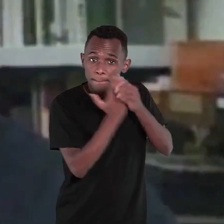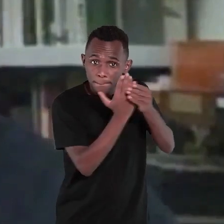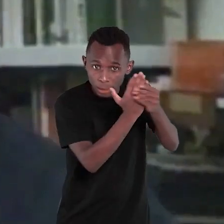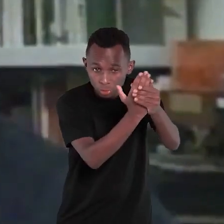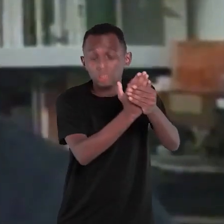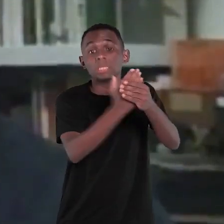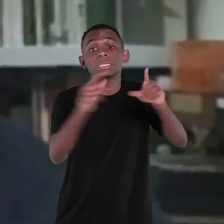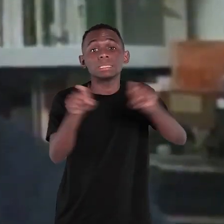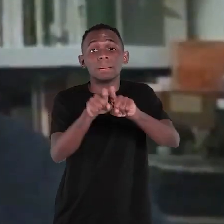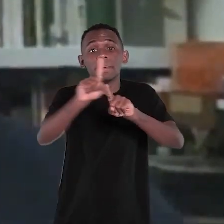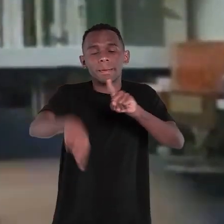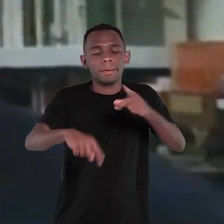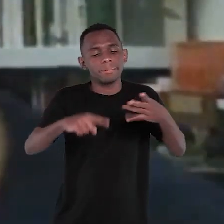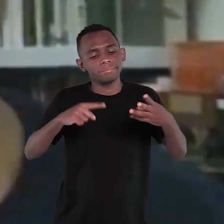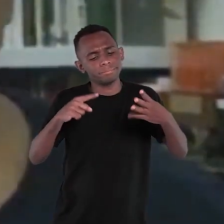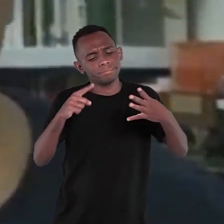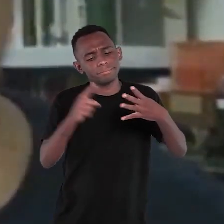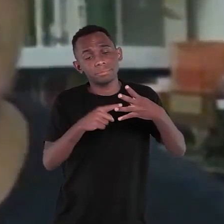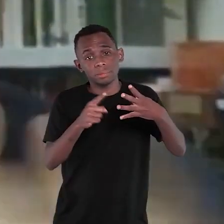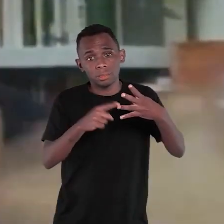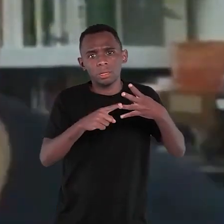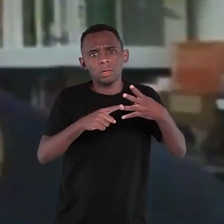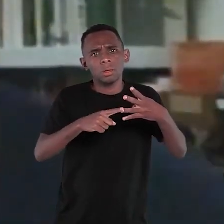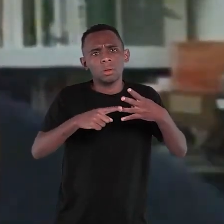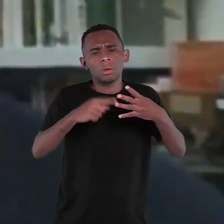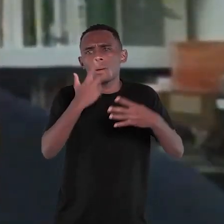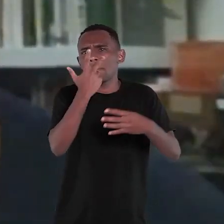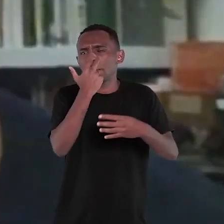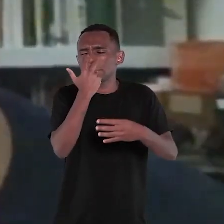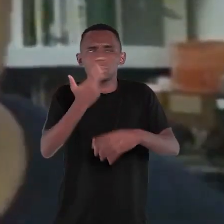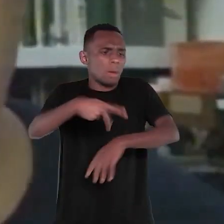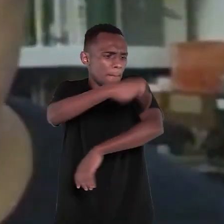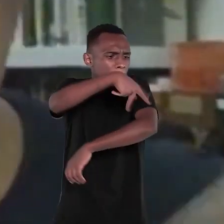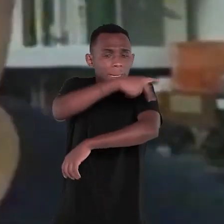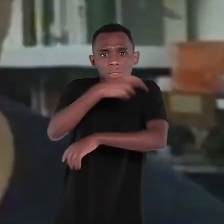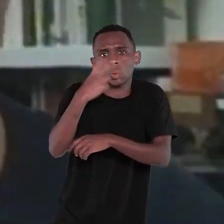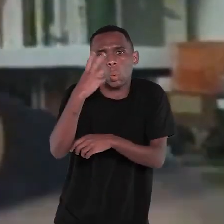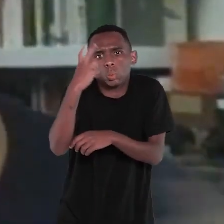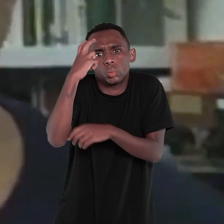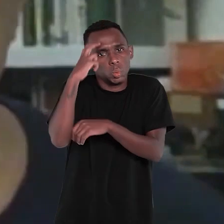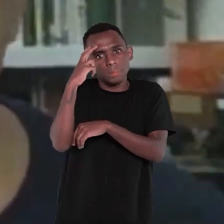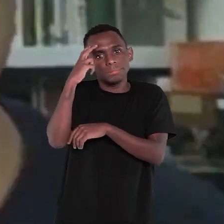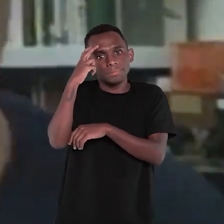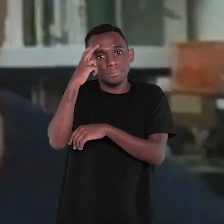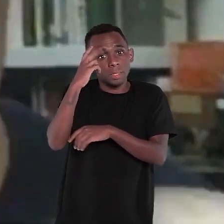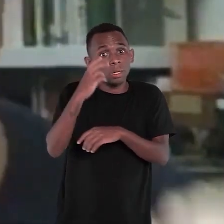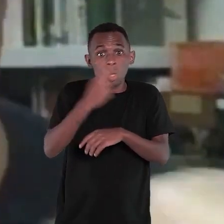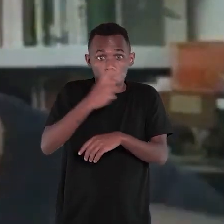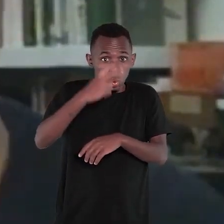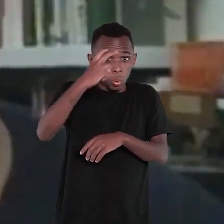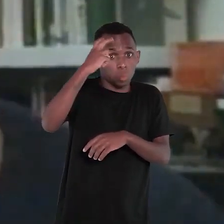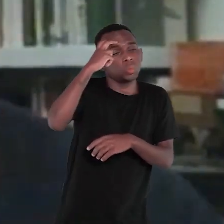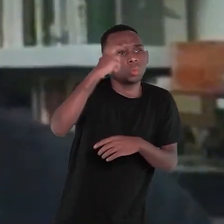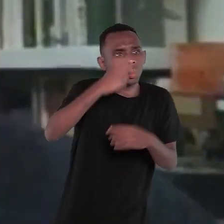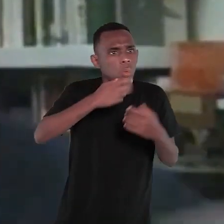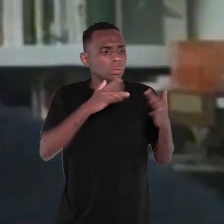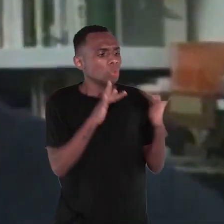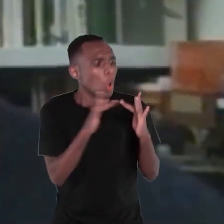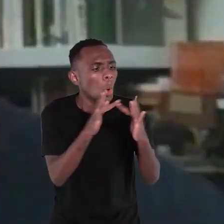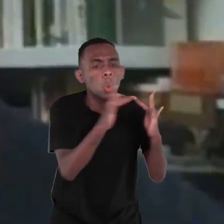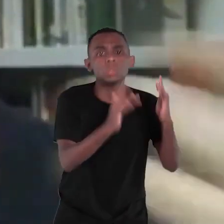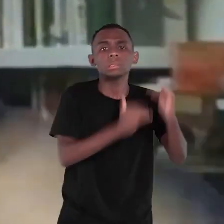Biblioteca é também, em terceiro lugar, um ponto de uma praça cultural, um lugar onde culturas se encontram,